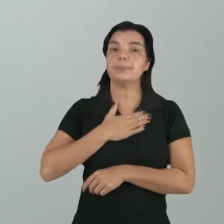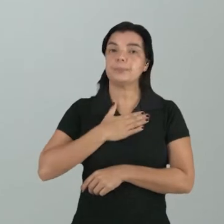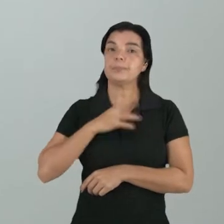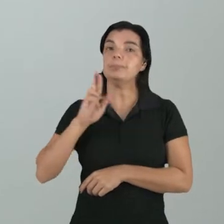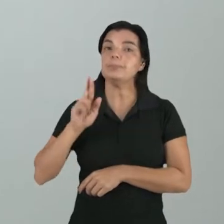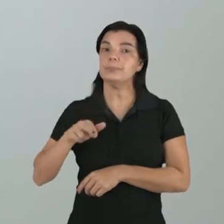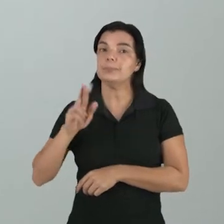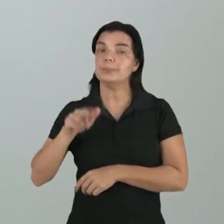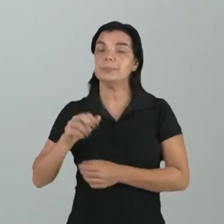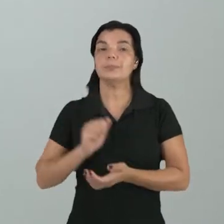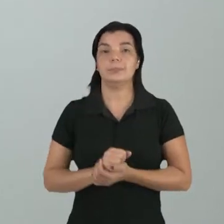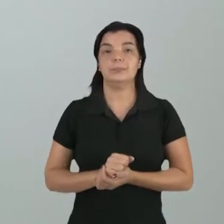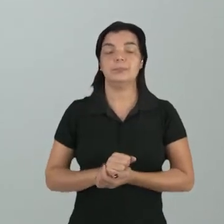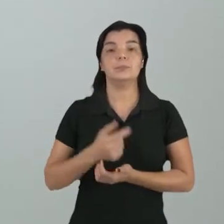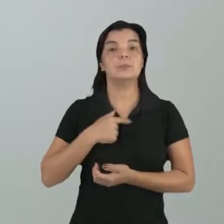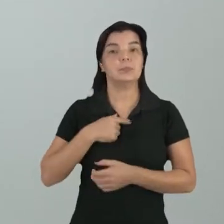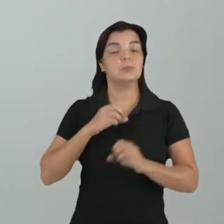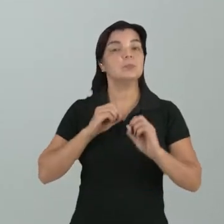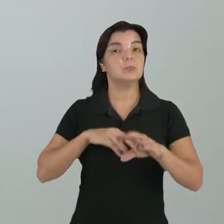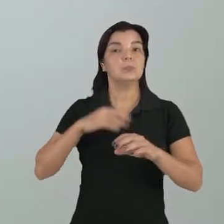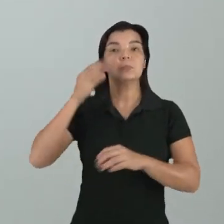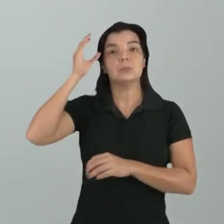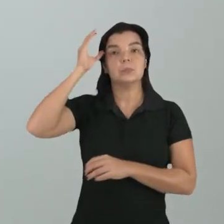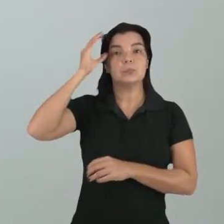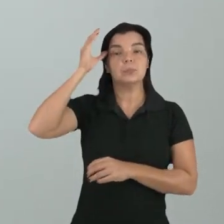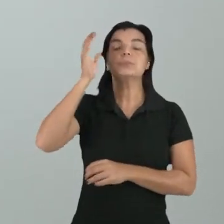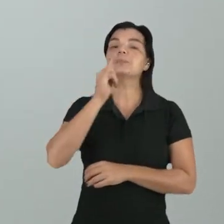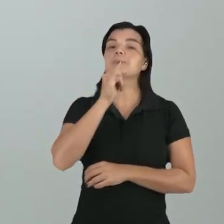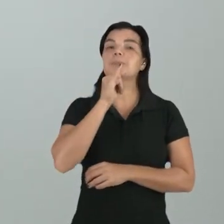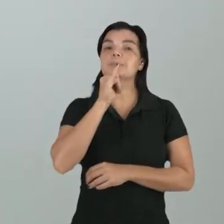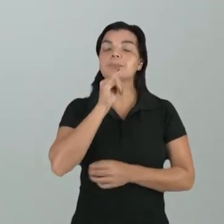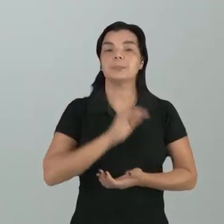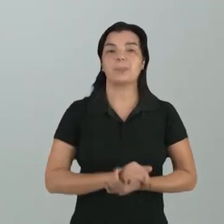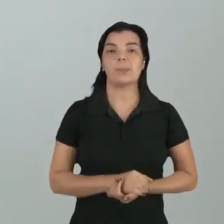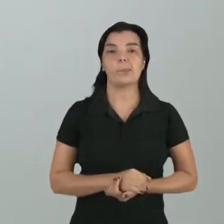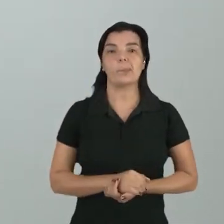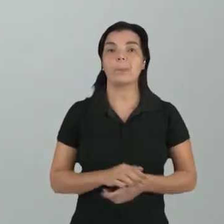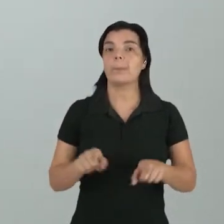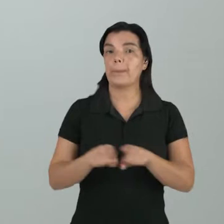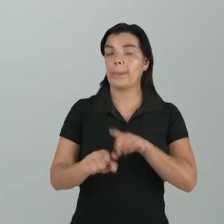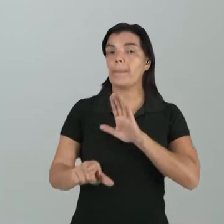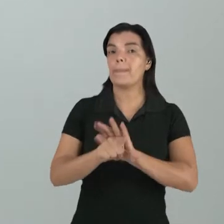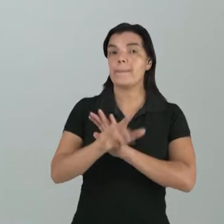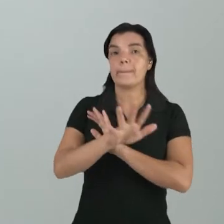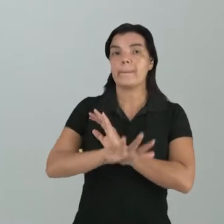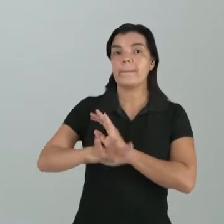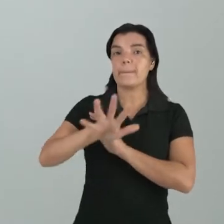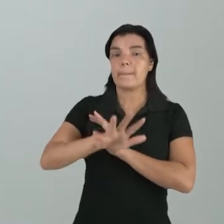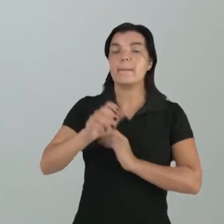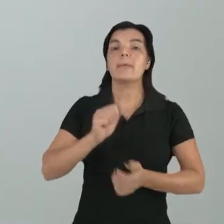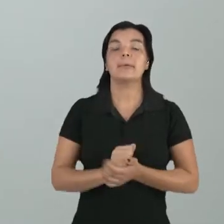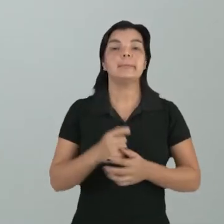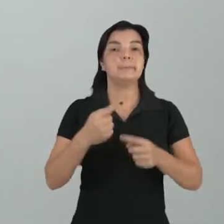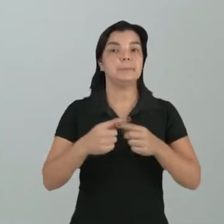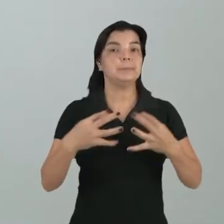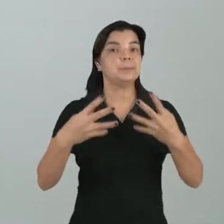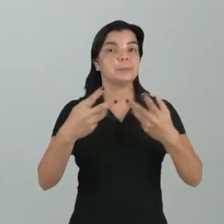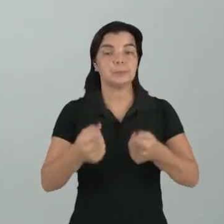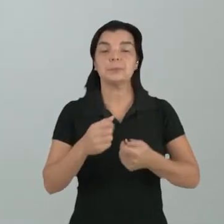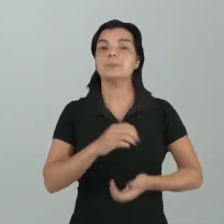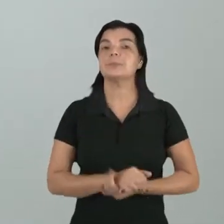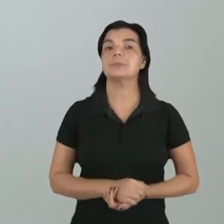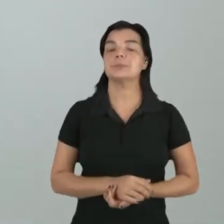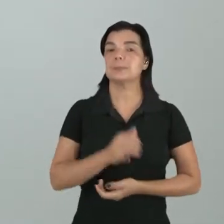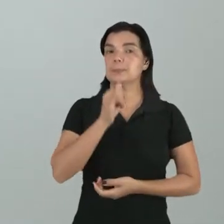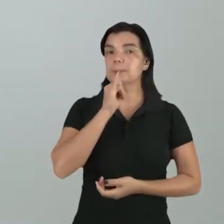a minha razão, eu exercito a minha consciência. Por exemplo, partindo desse princípio que é uma lei universal, universal porque vale para